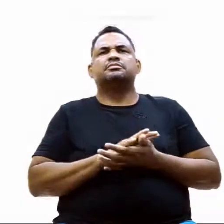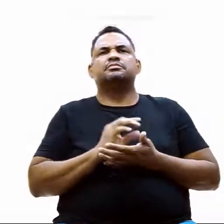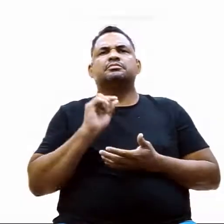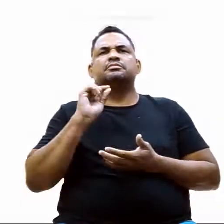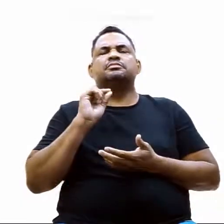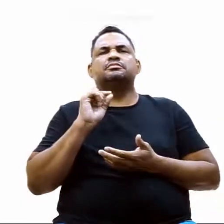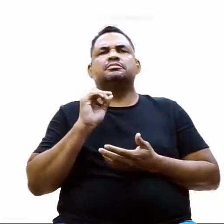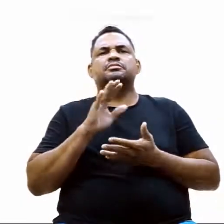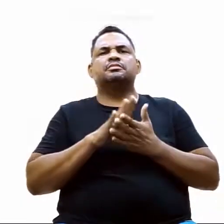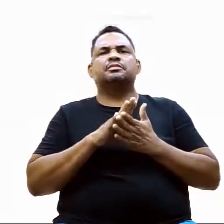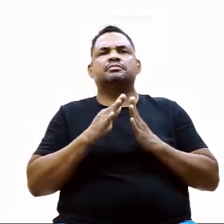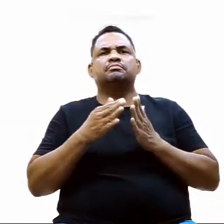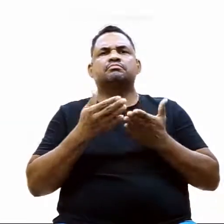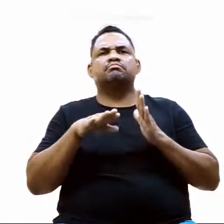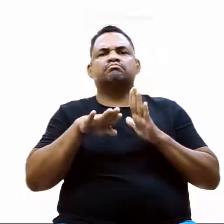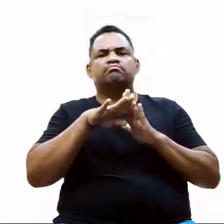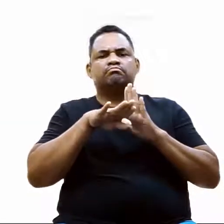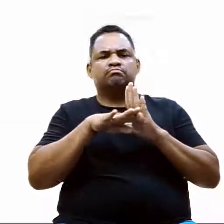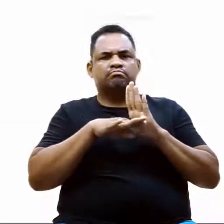estabelece